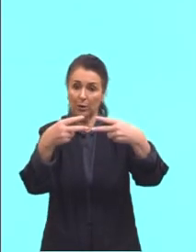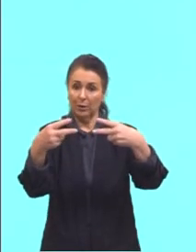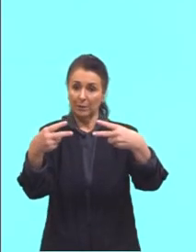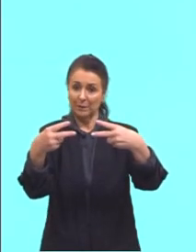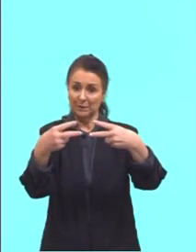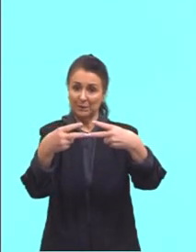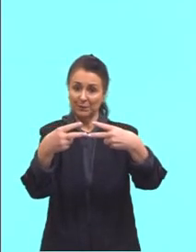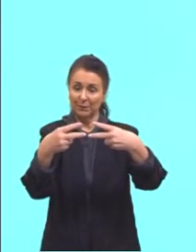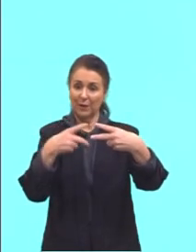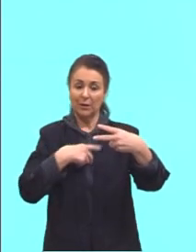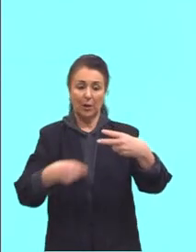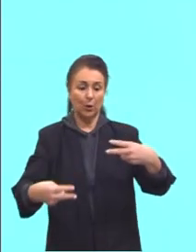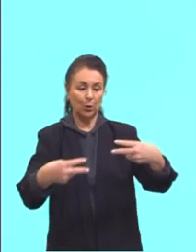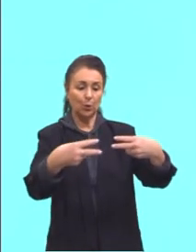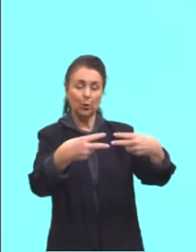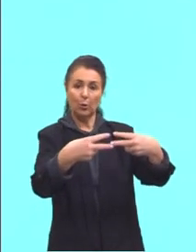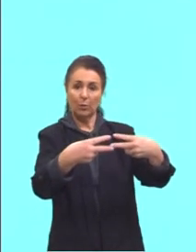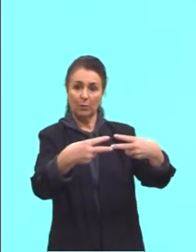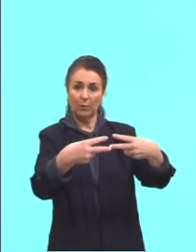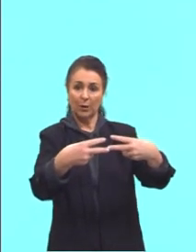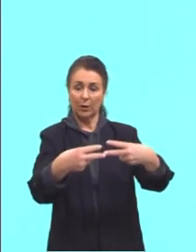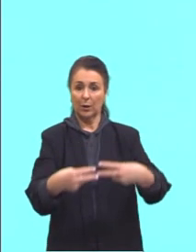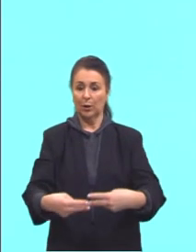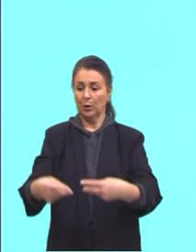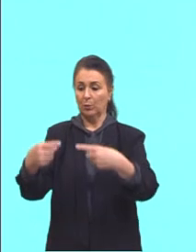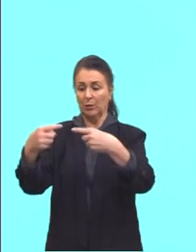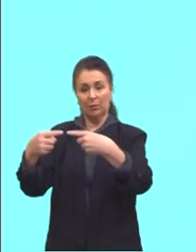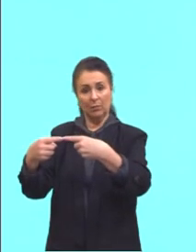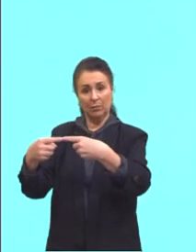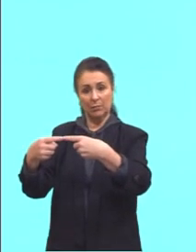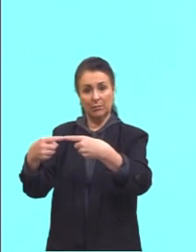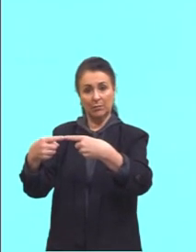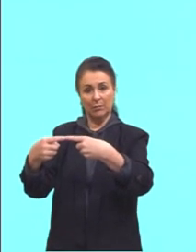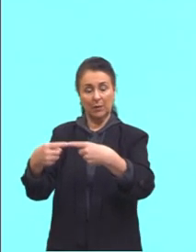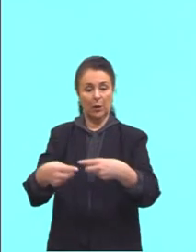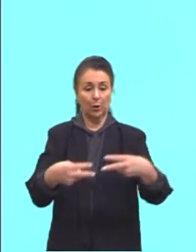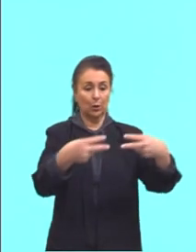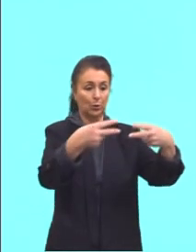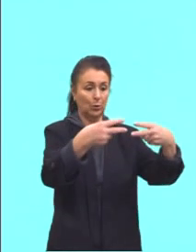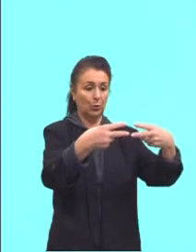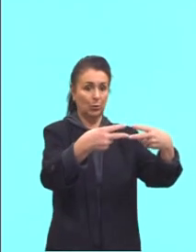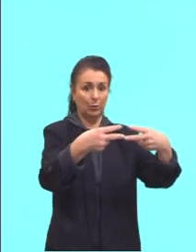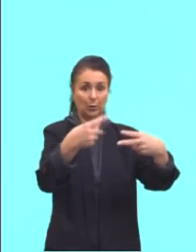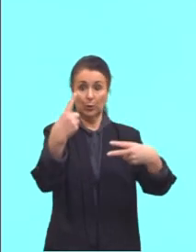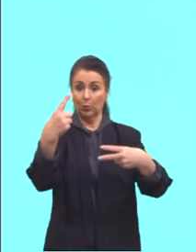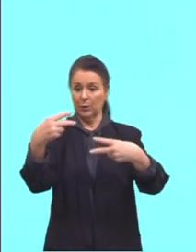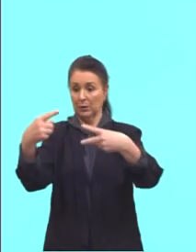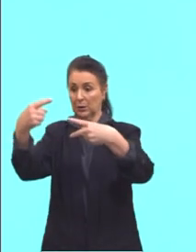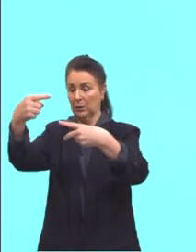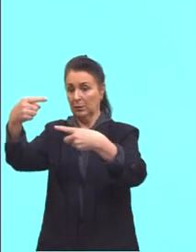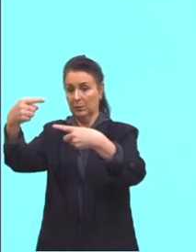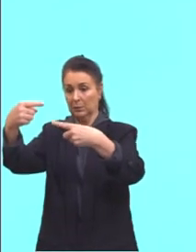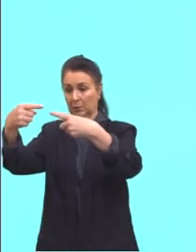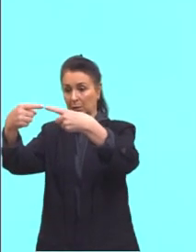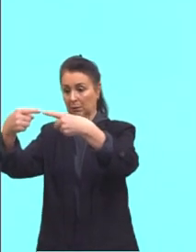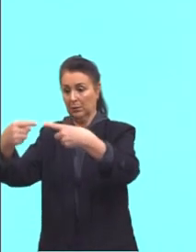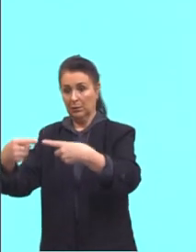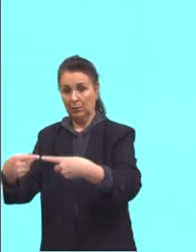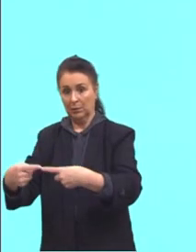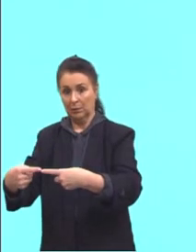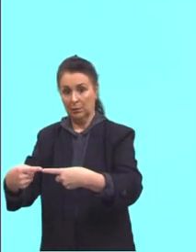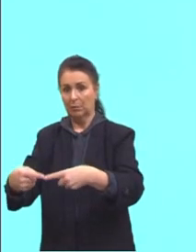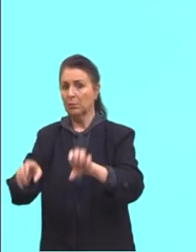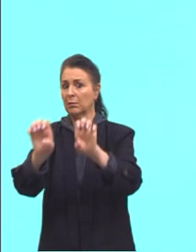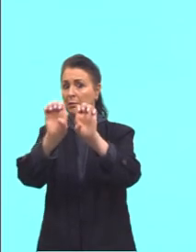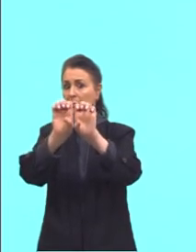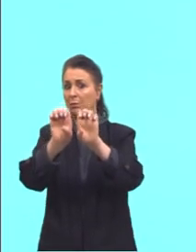então se eu tenho uma dupla e duas simples uma dupla e duas simples Qual é